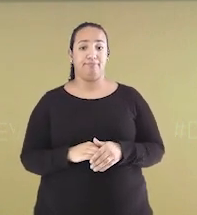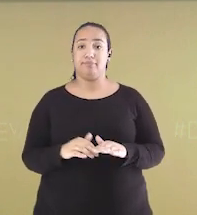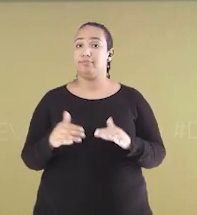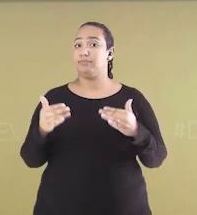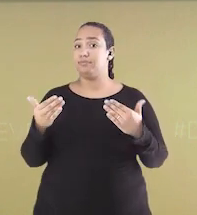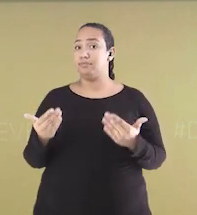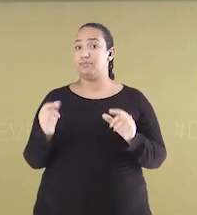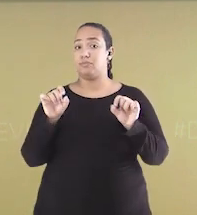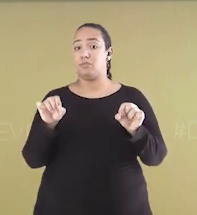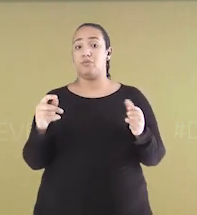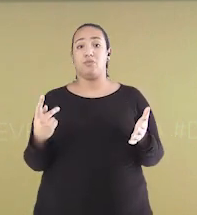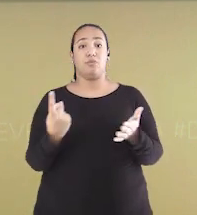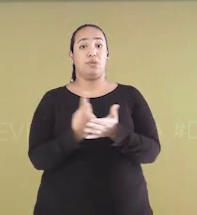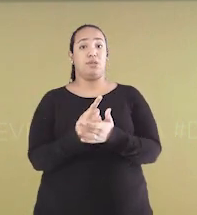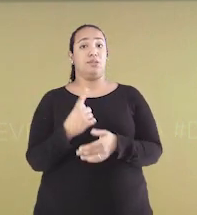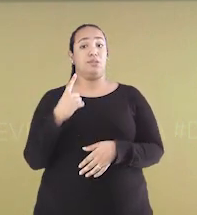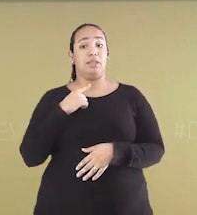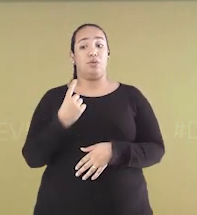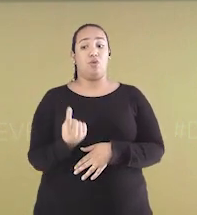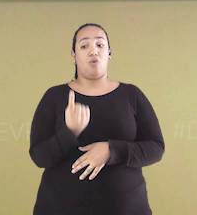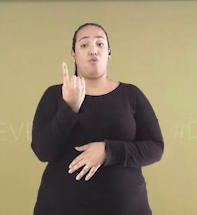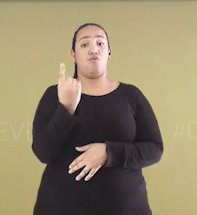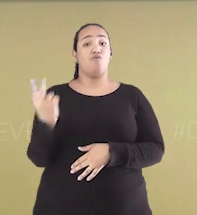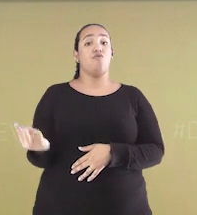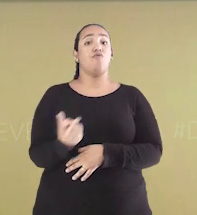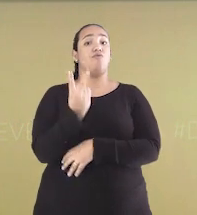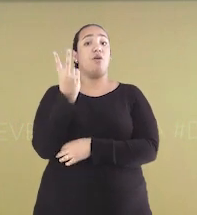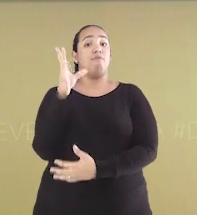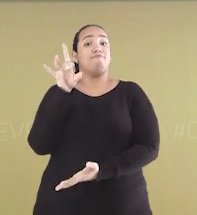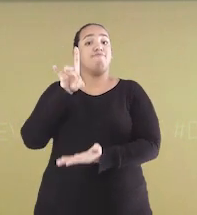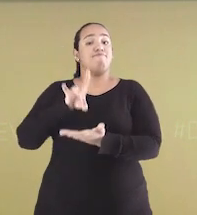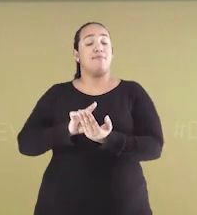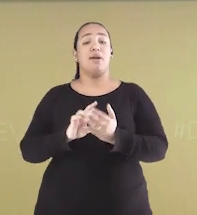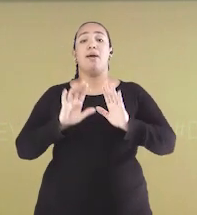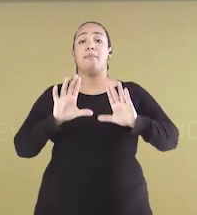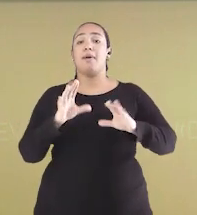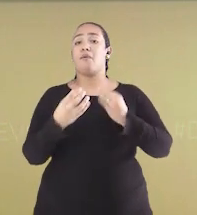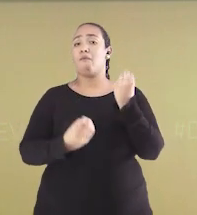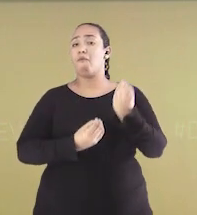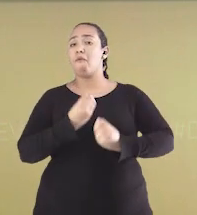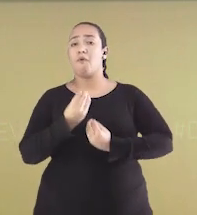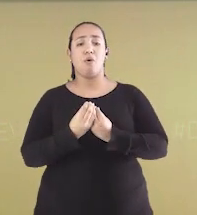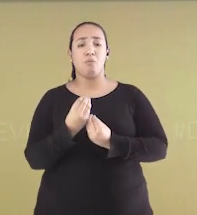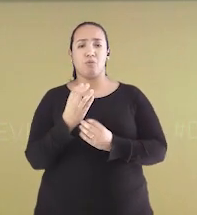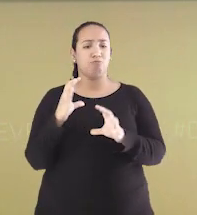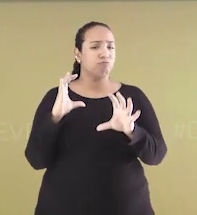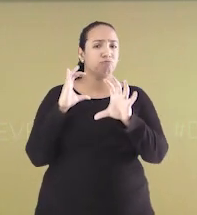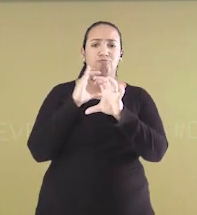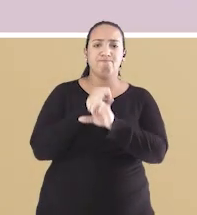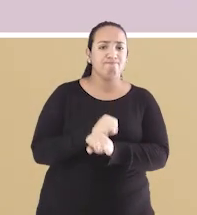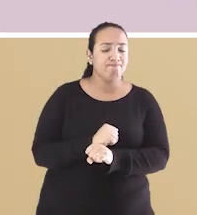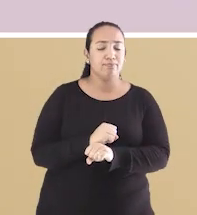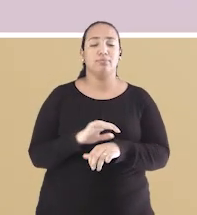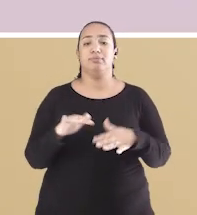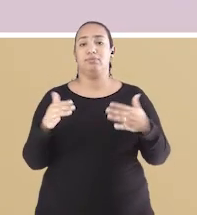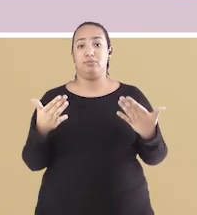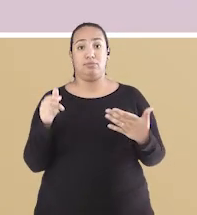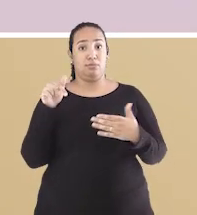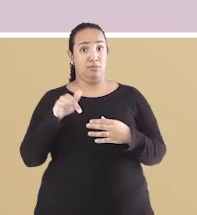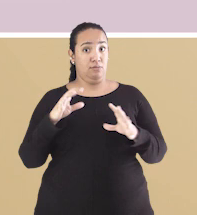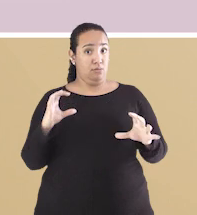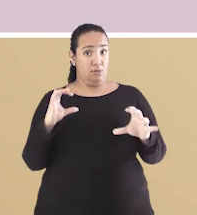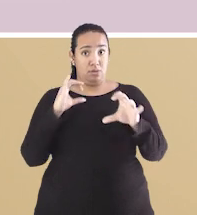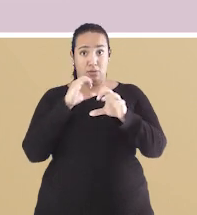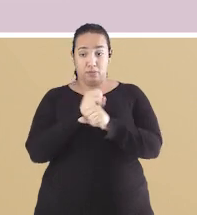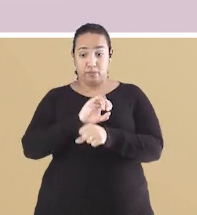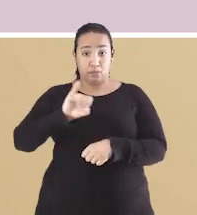isso vai incidir sobre um valor. Mas como proceder para calcular os juros? Para calcular